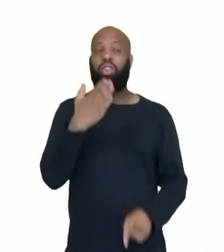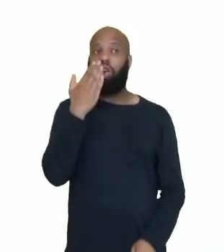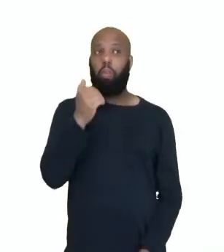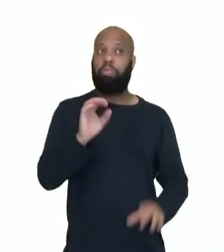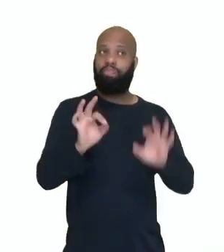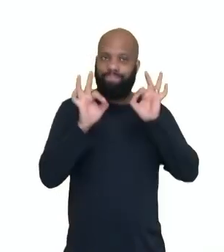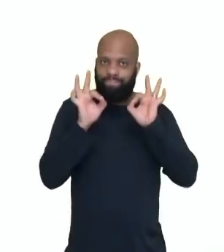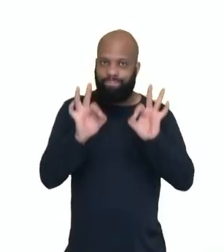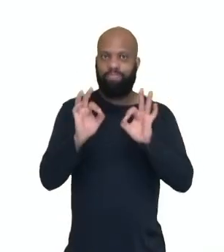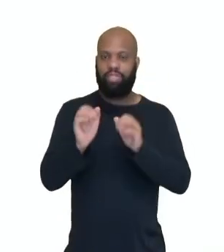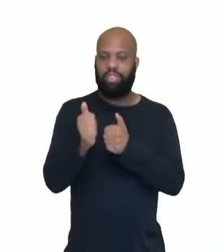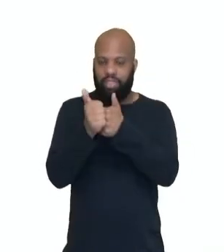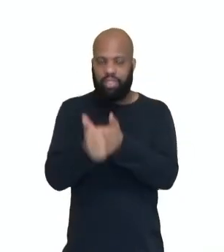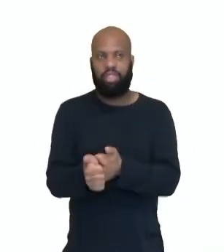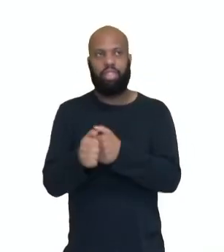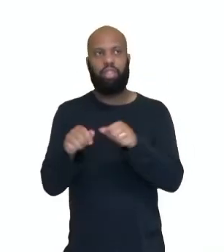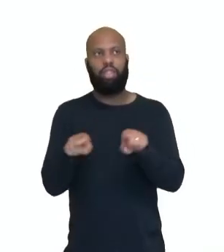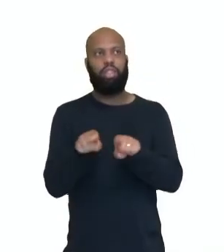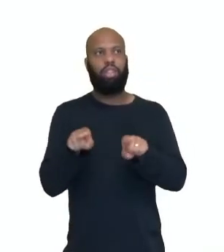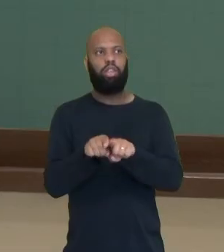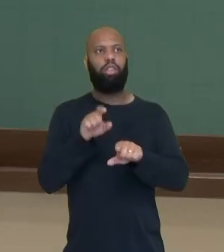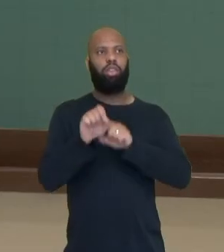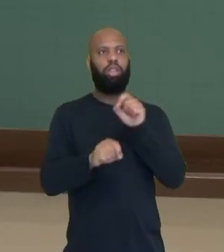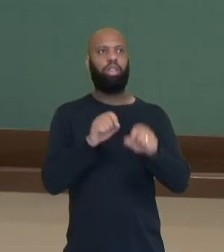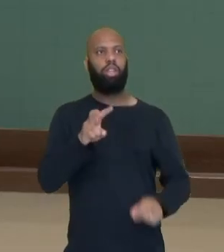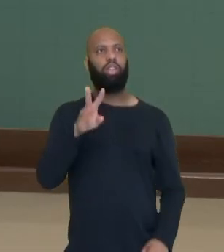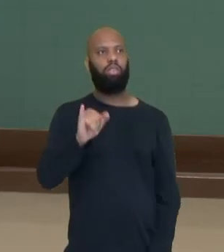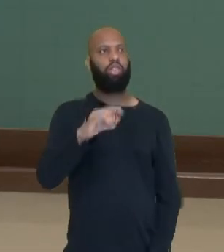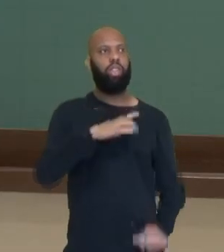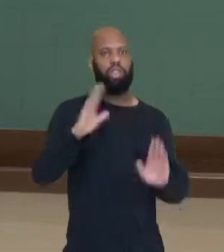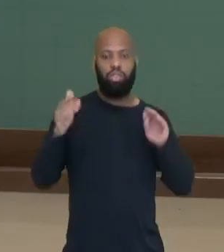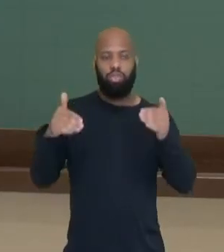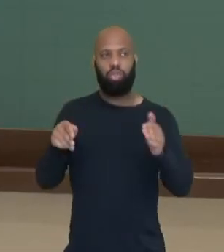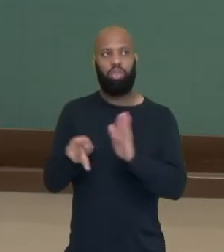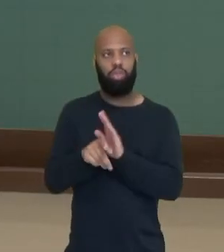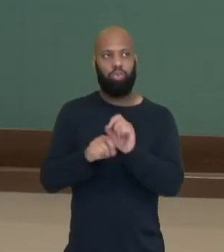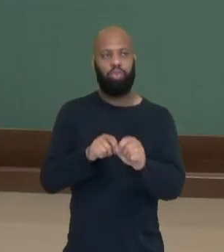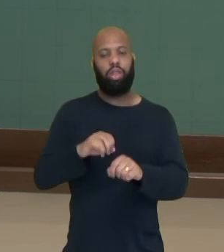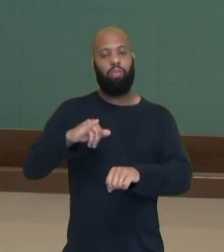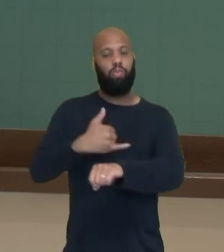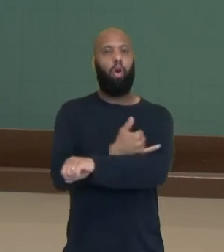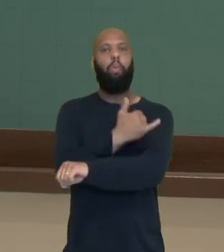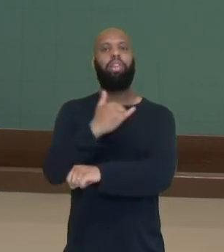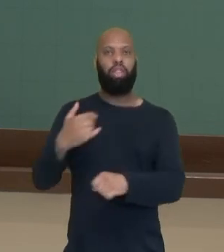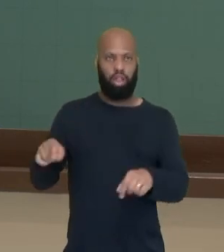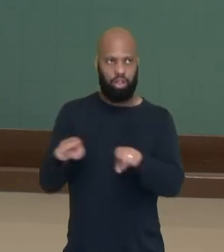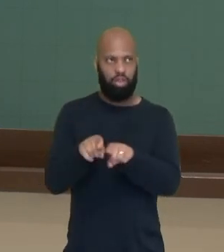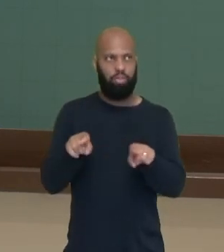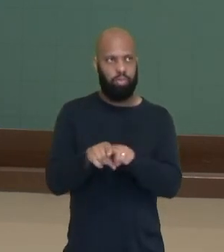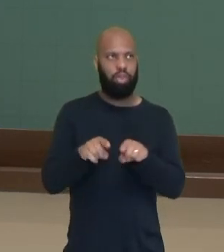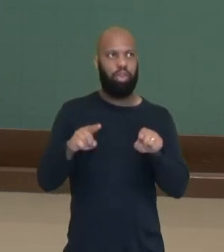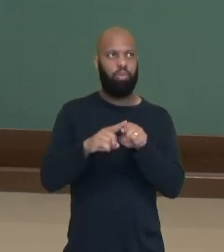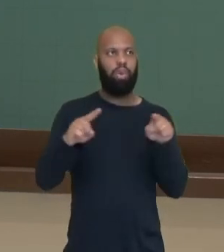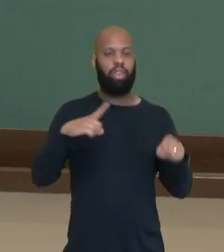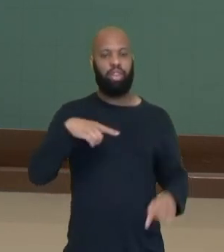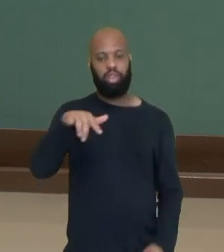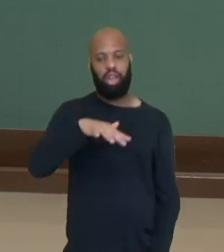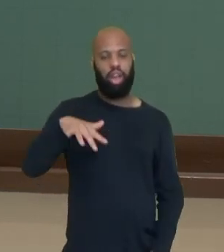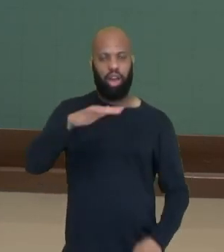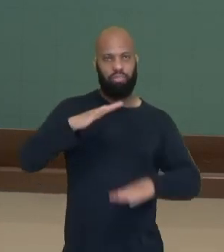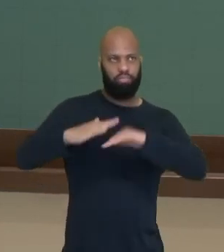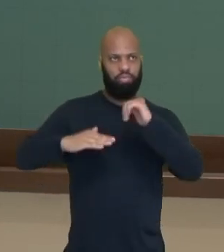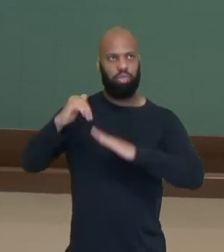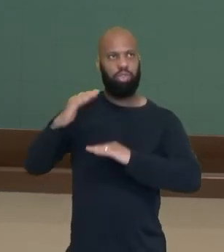específica e rigorosa, essa dieta normalmente voltada a um ganho de peso corporal dentro desse mundo profissional do